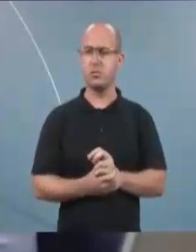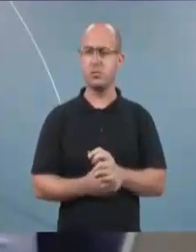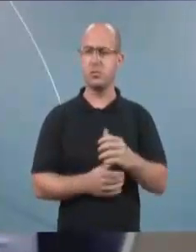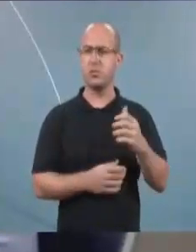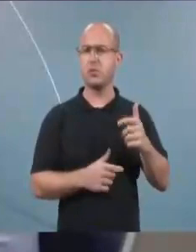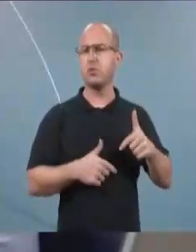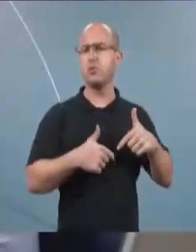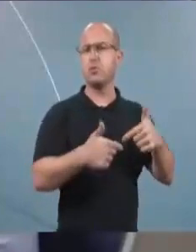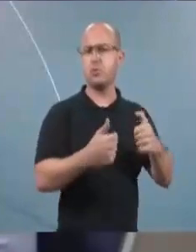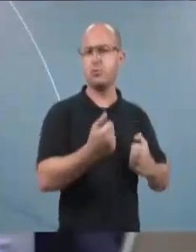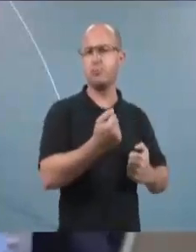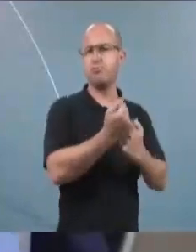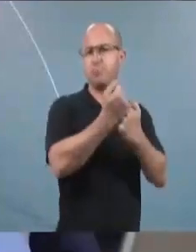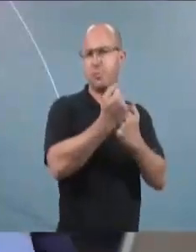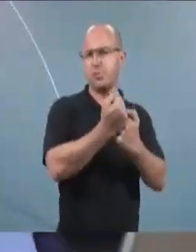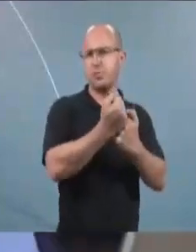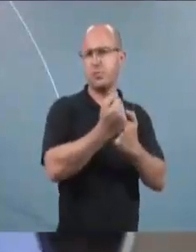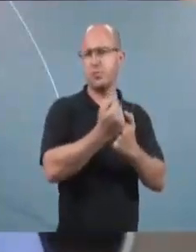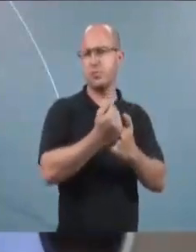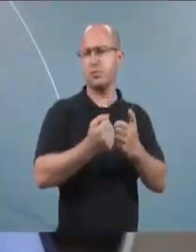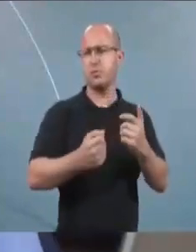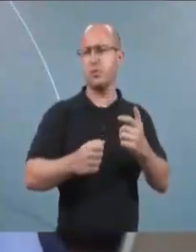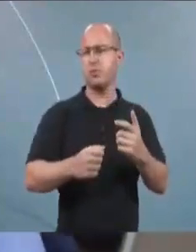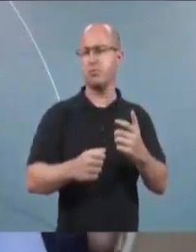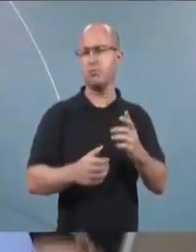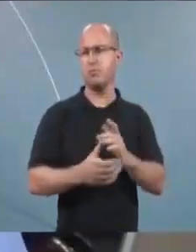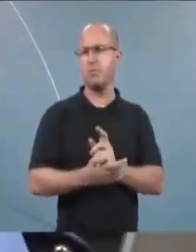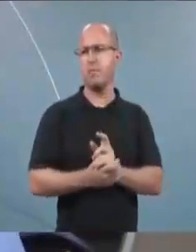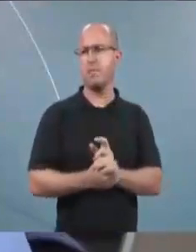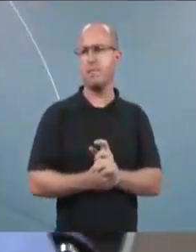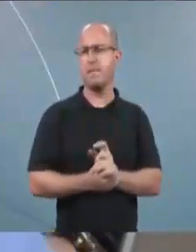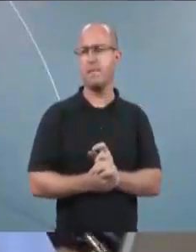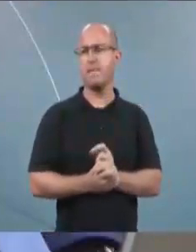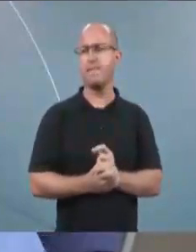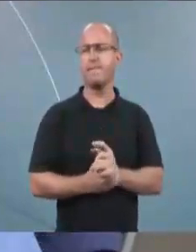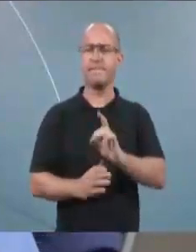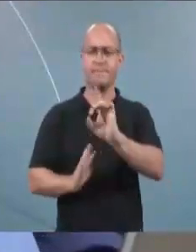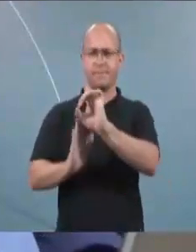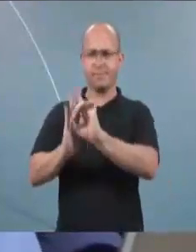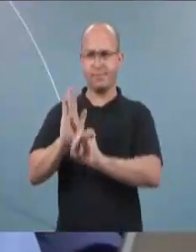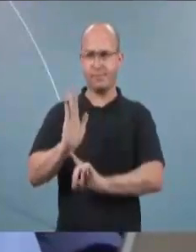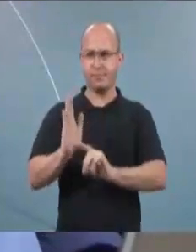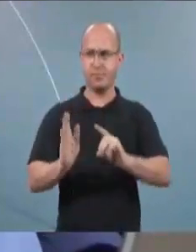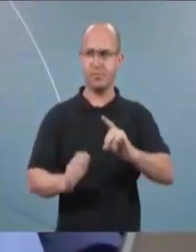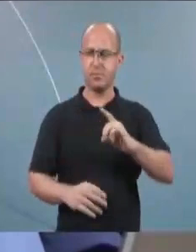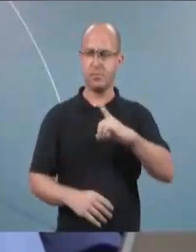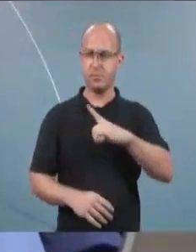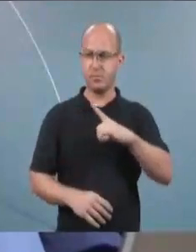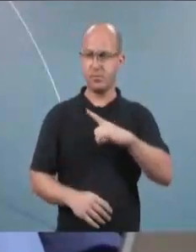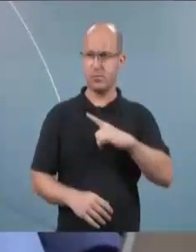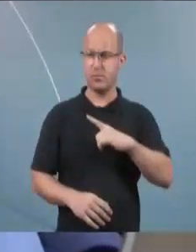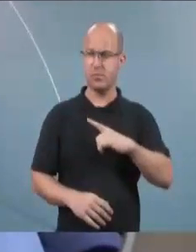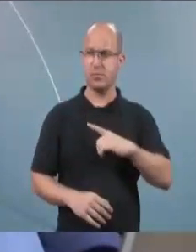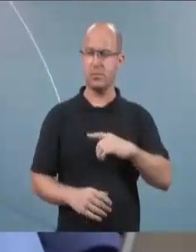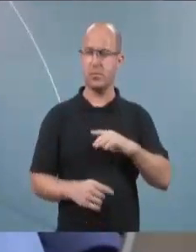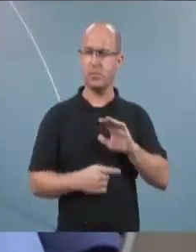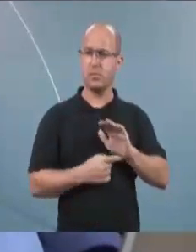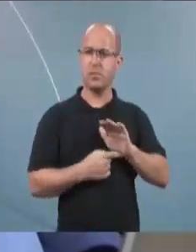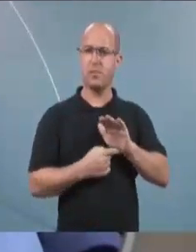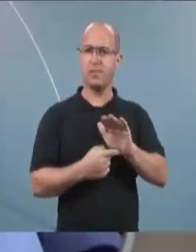bandeira Nas suas nas suas trincheiras muito pelo contrário é um direito que o deputado tem a deputada tem de